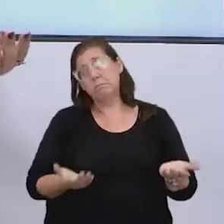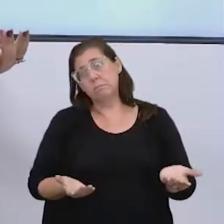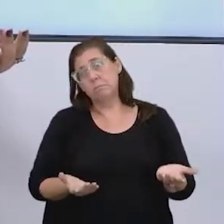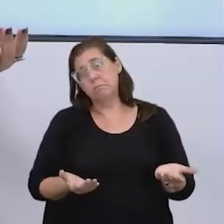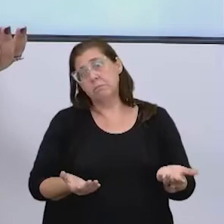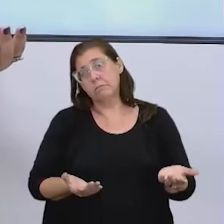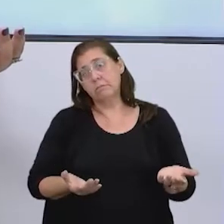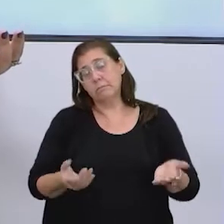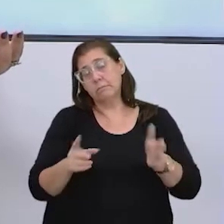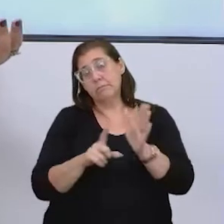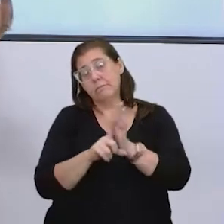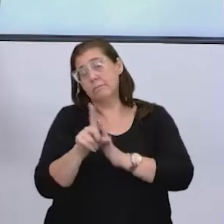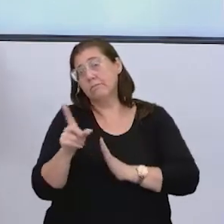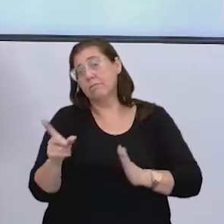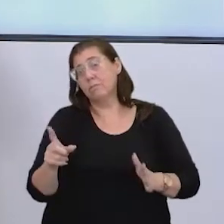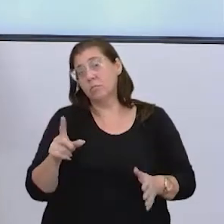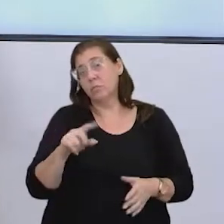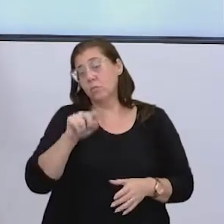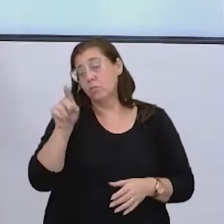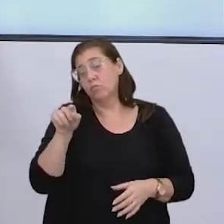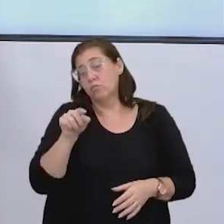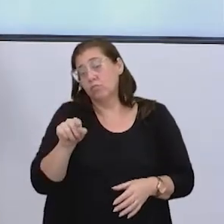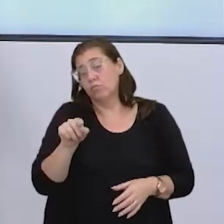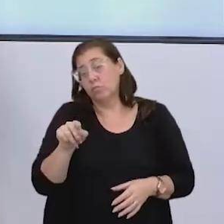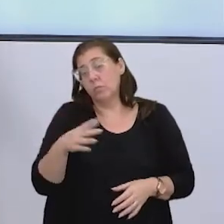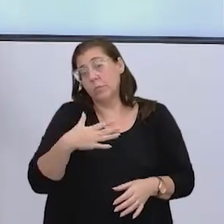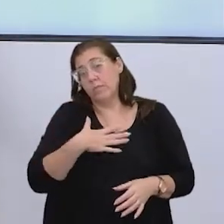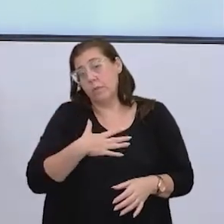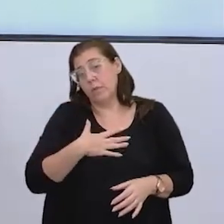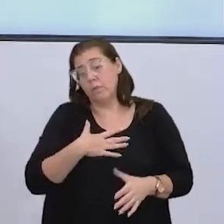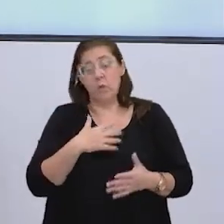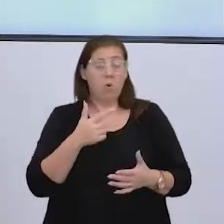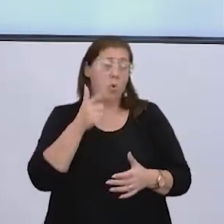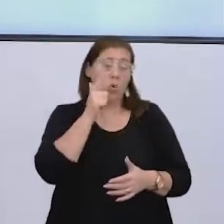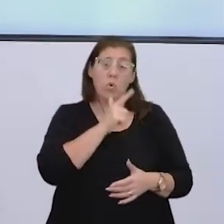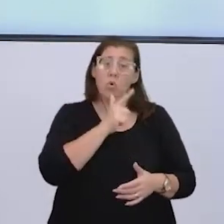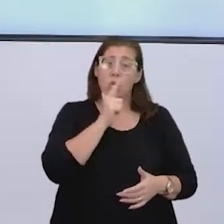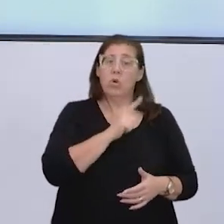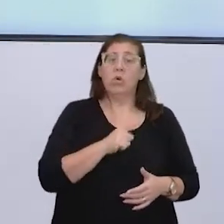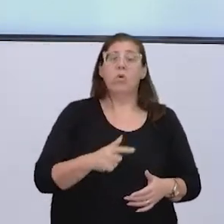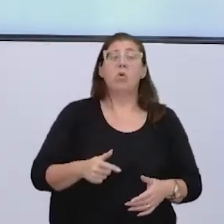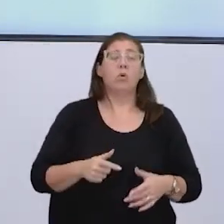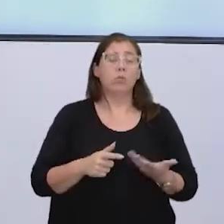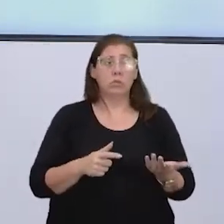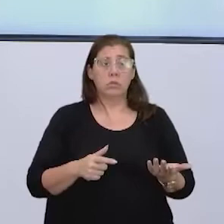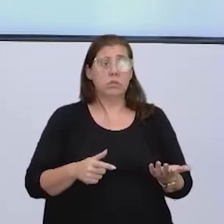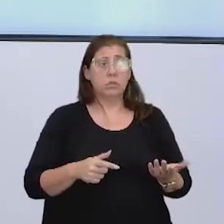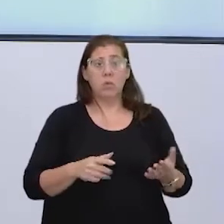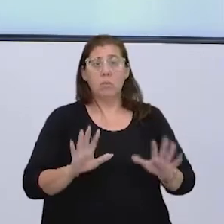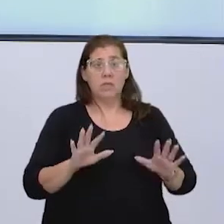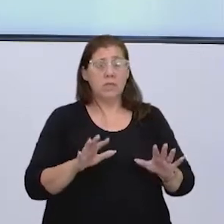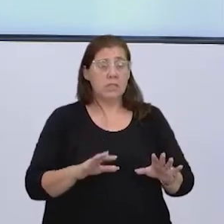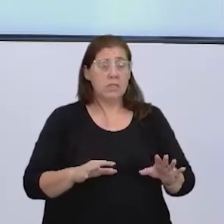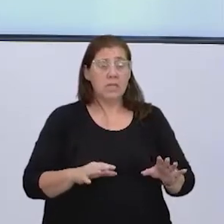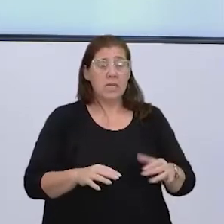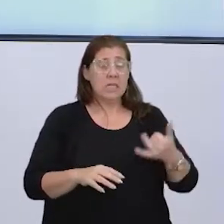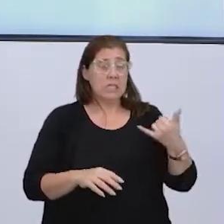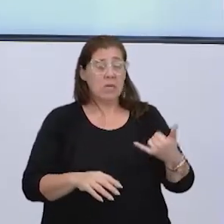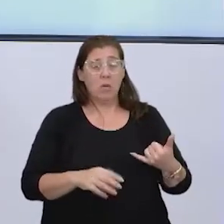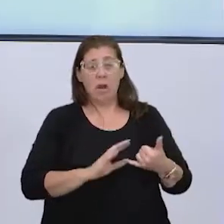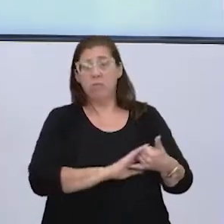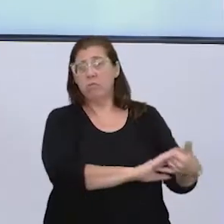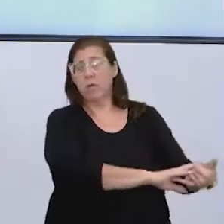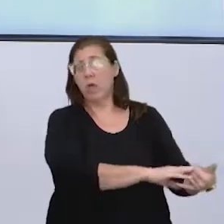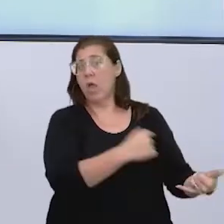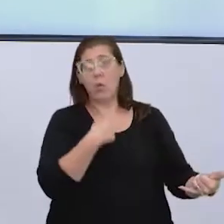Fica aí um questionamento. Mas pra mim, eu não consigo me imaginar sem o celular. Eu preciso saber de